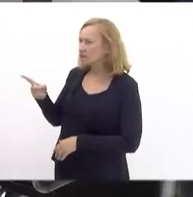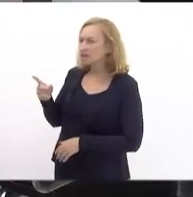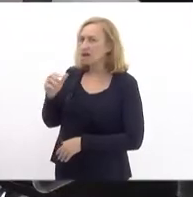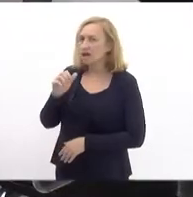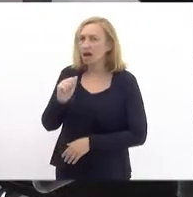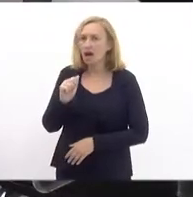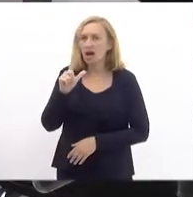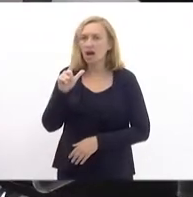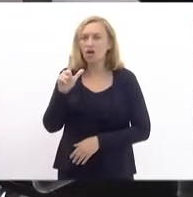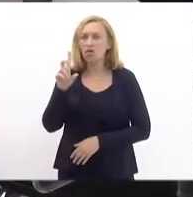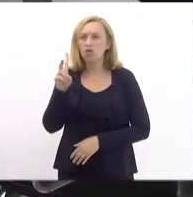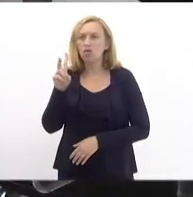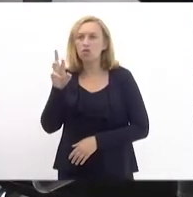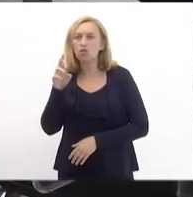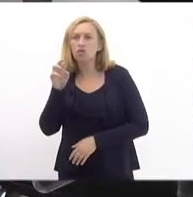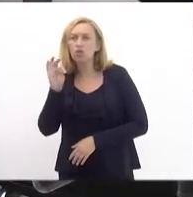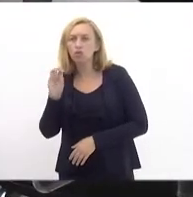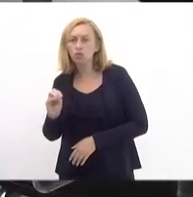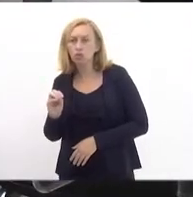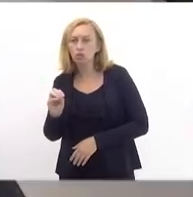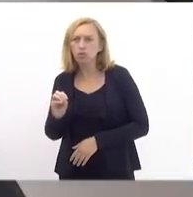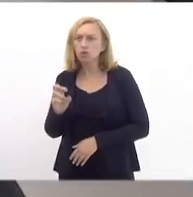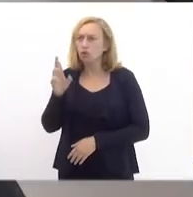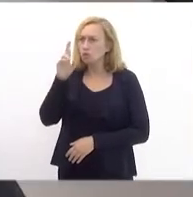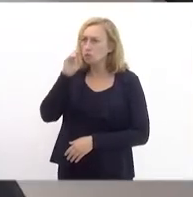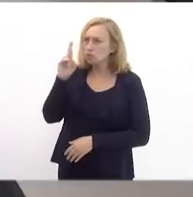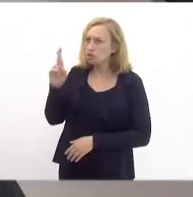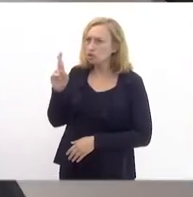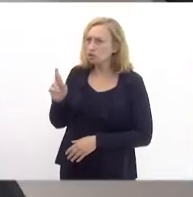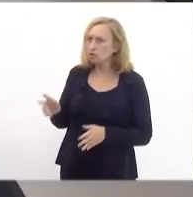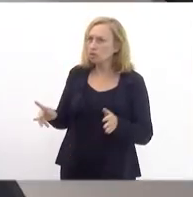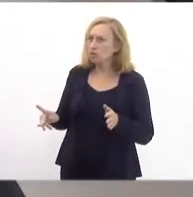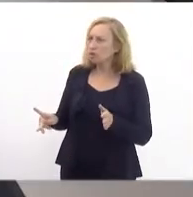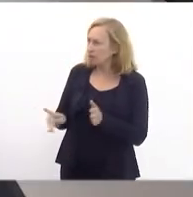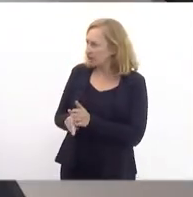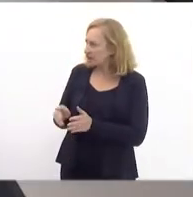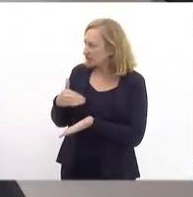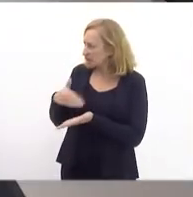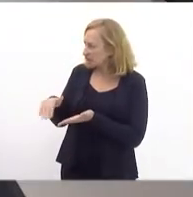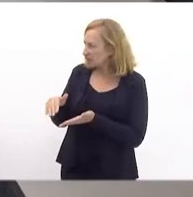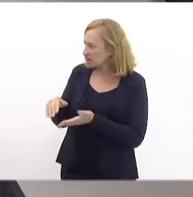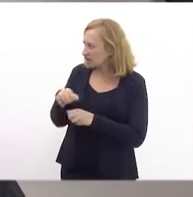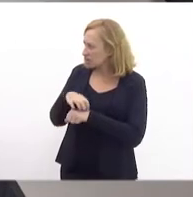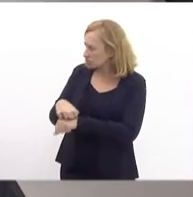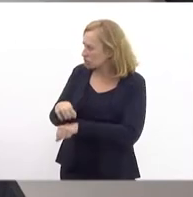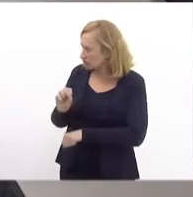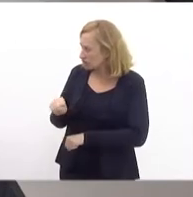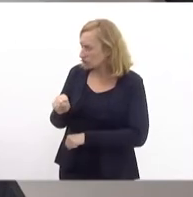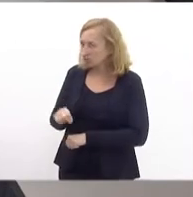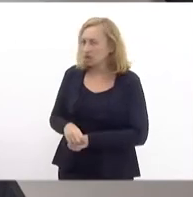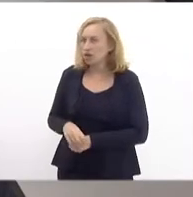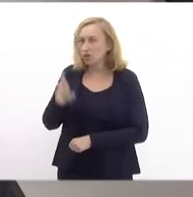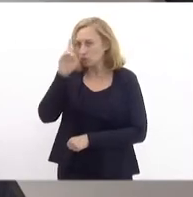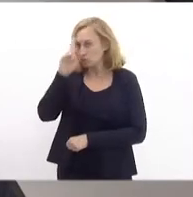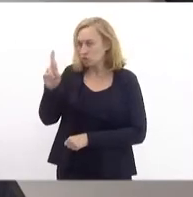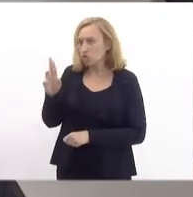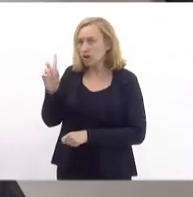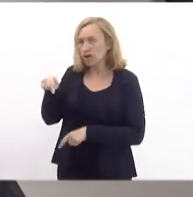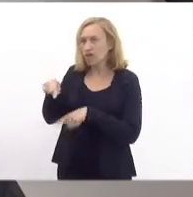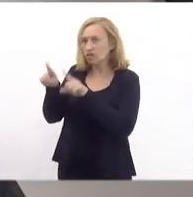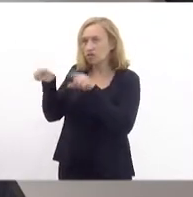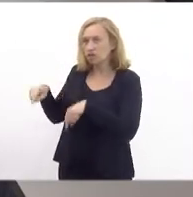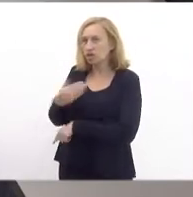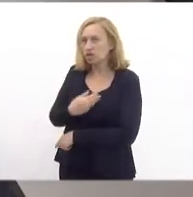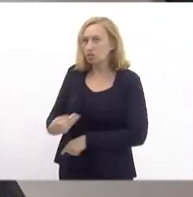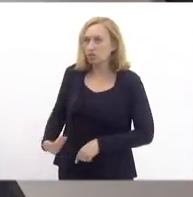Álvaro. Sim, o senhor é da Secretaria de Transporte, certo? Sim, no momento. Se o senhor é funcionário